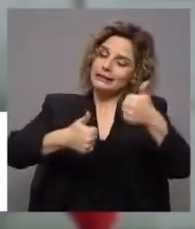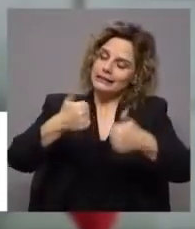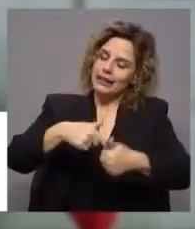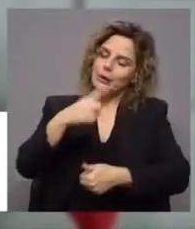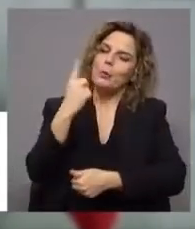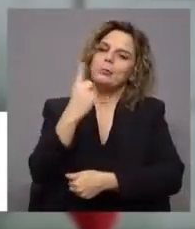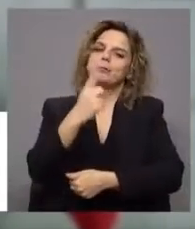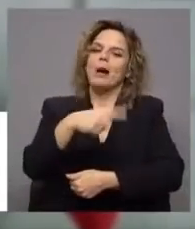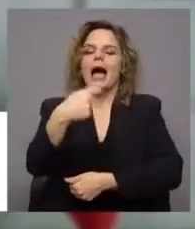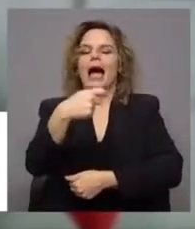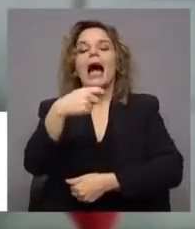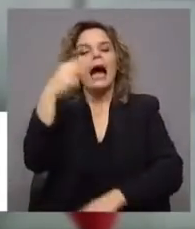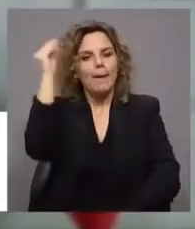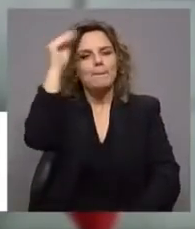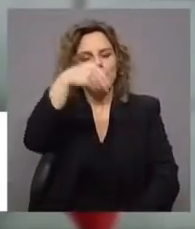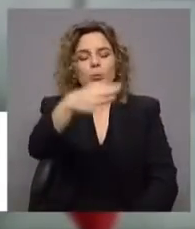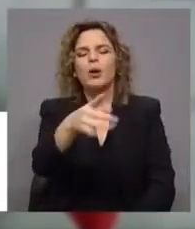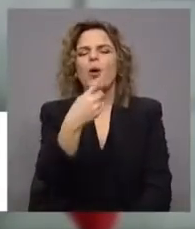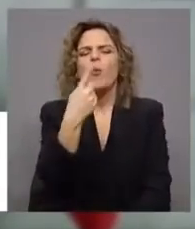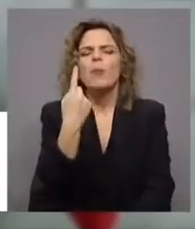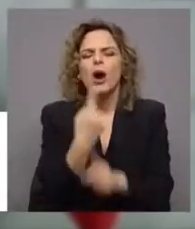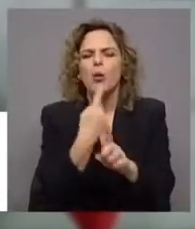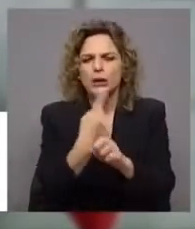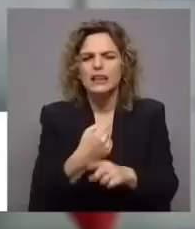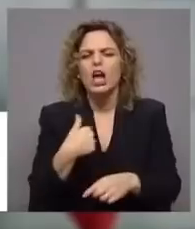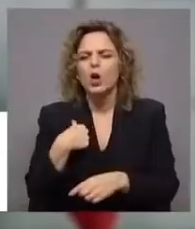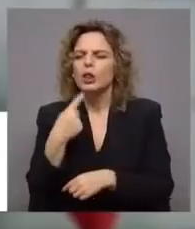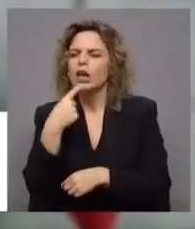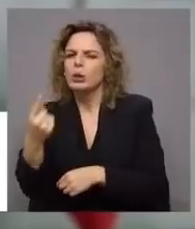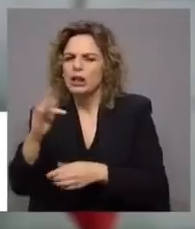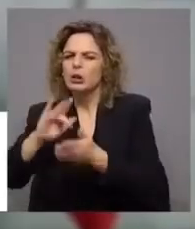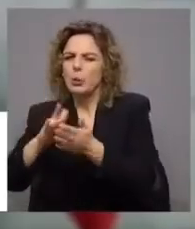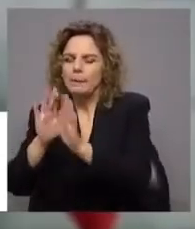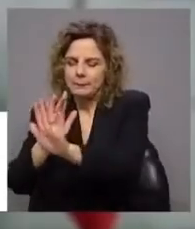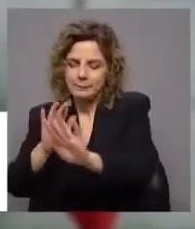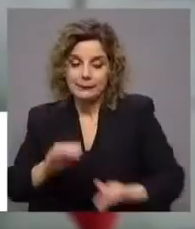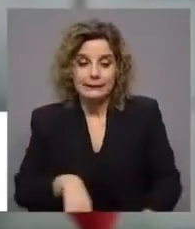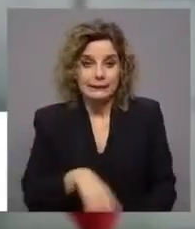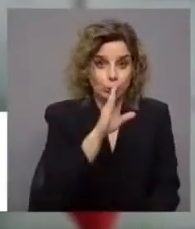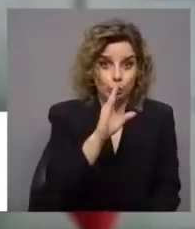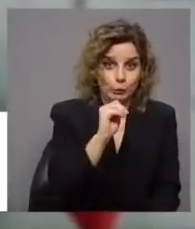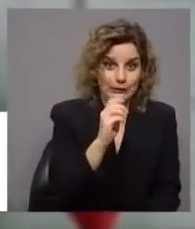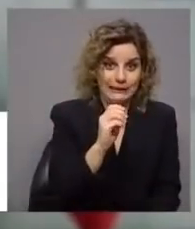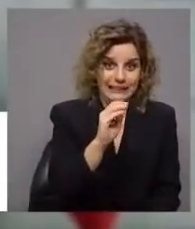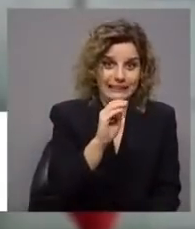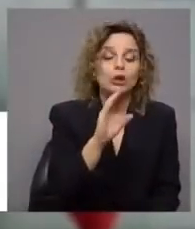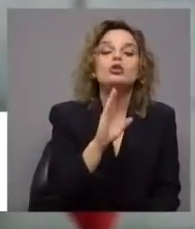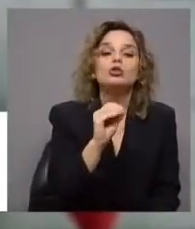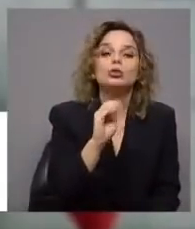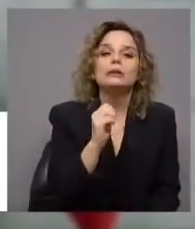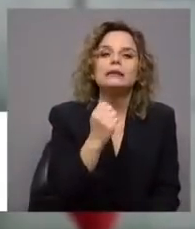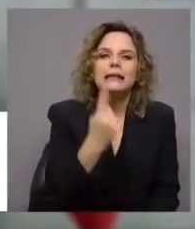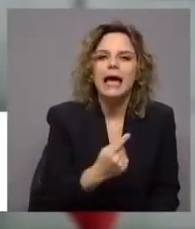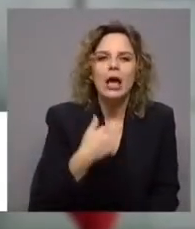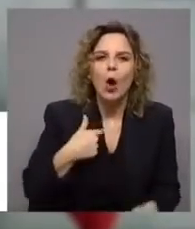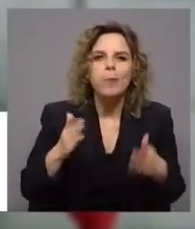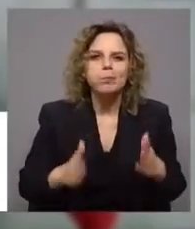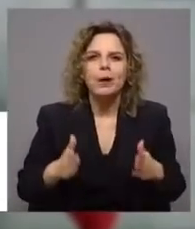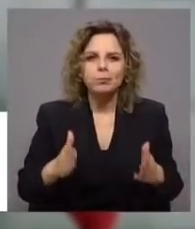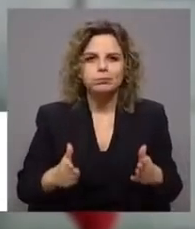uma coisa que eu tenho dito no Brasil, José Rodrigues. Necessariamente eu não preciso ser candidato a presidente da